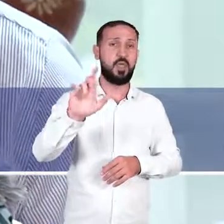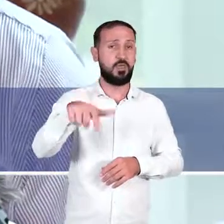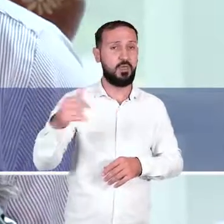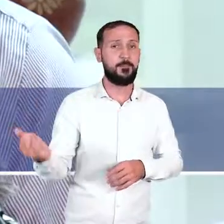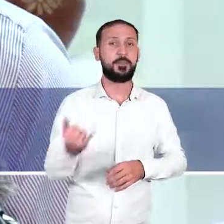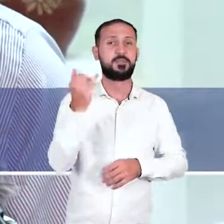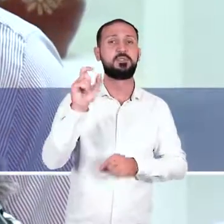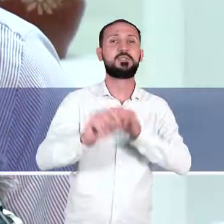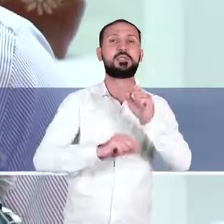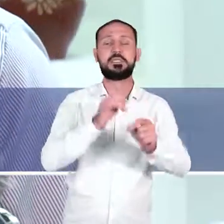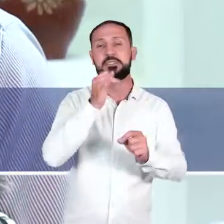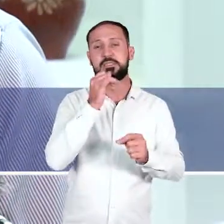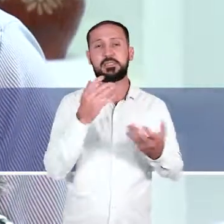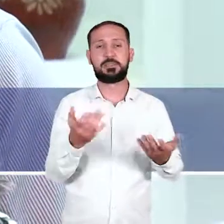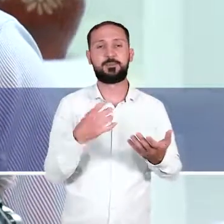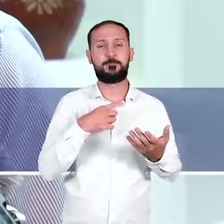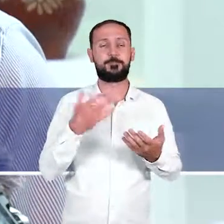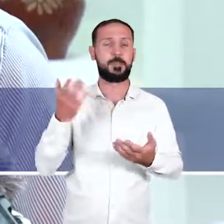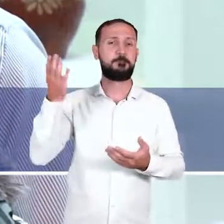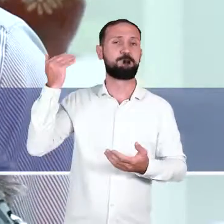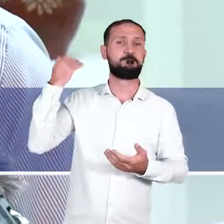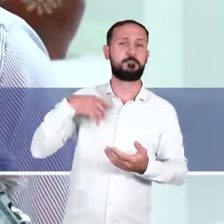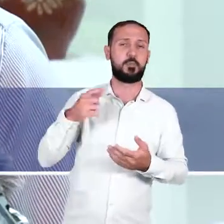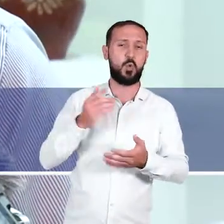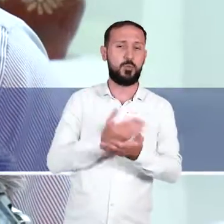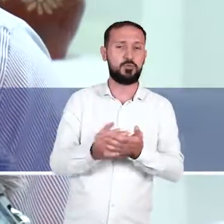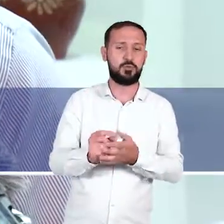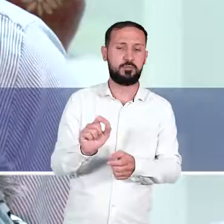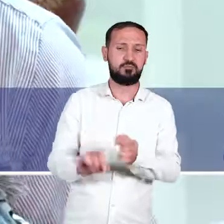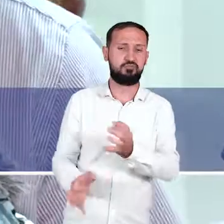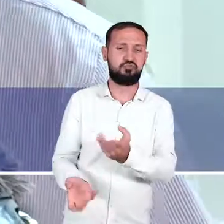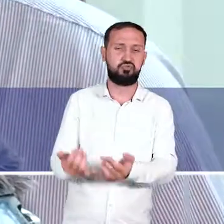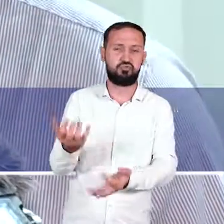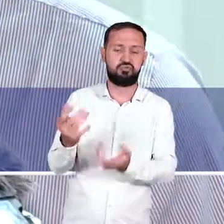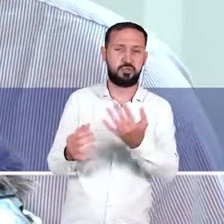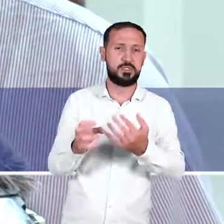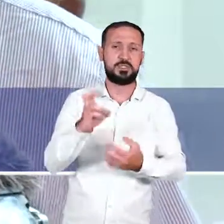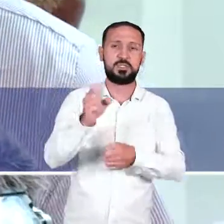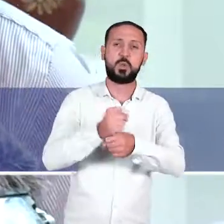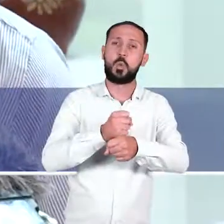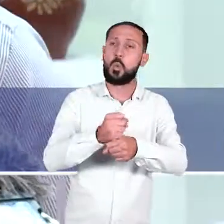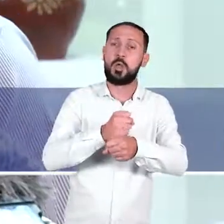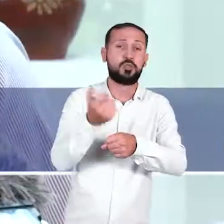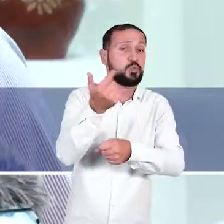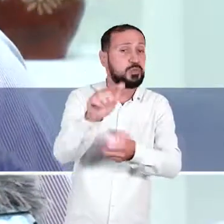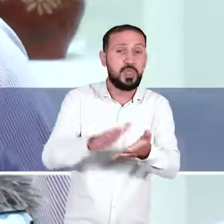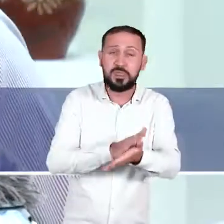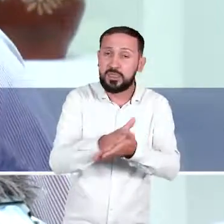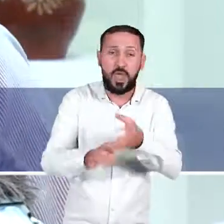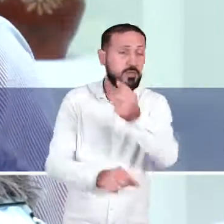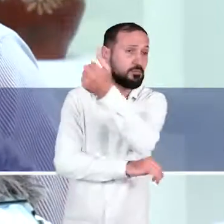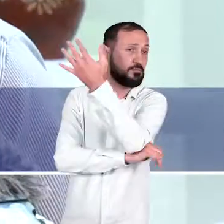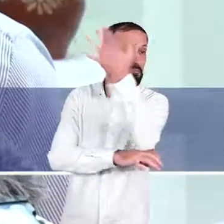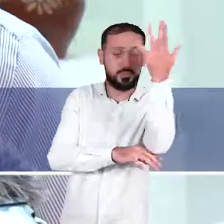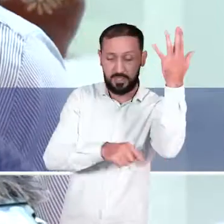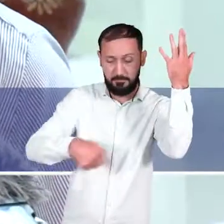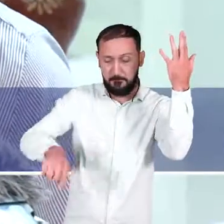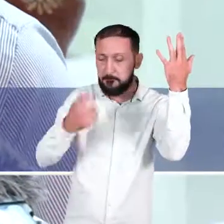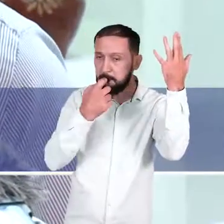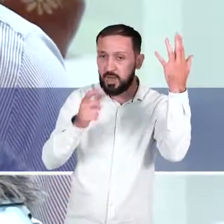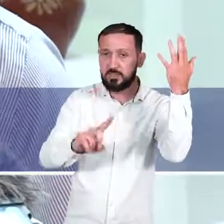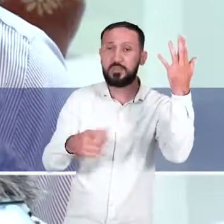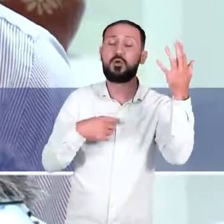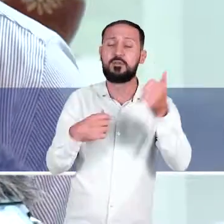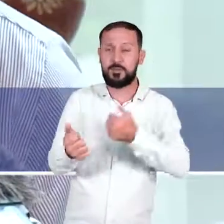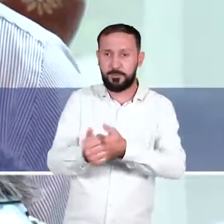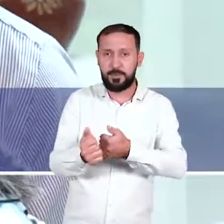extrema importância. Haja visto, por exemplo, que agora há pouco tempo as queimadas, nos últimos 5 anos o parque não tinha tido queimadas no seu entorno e